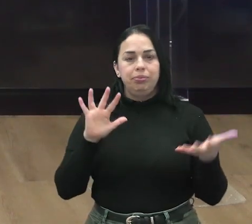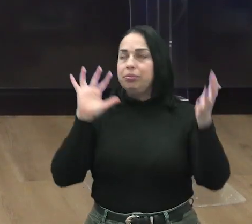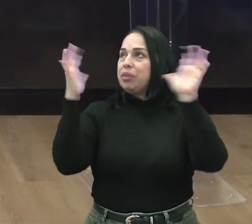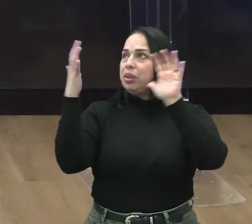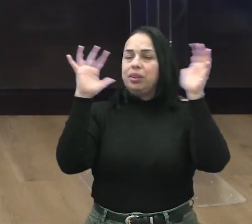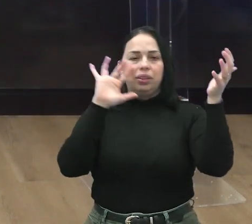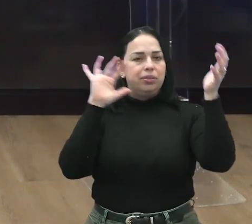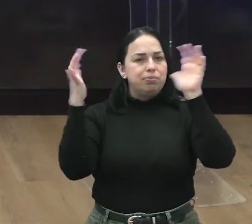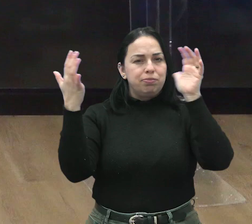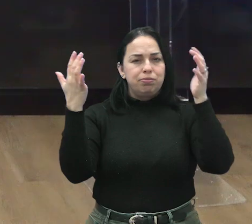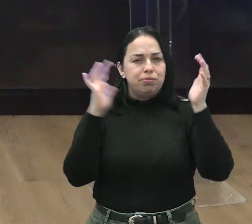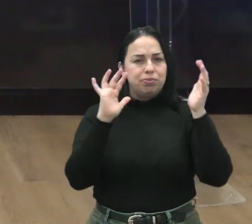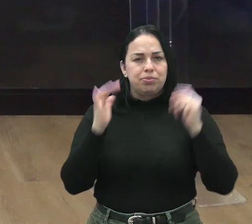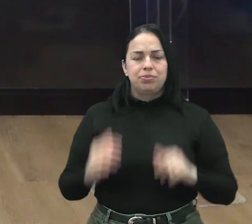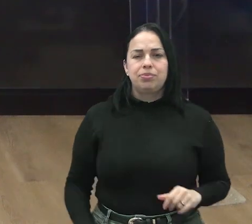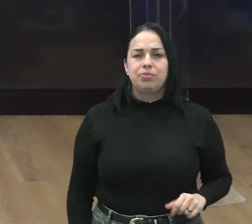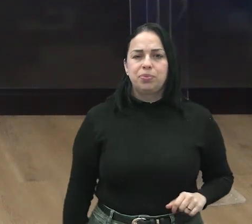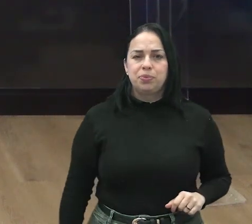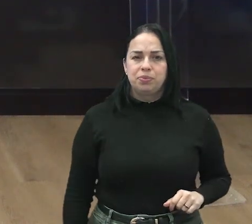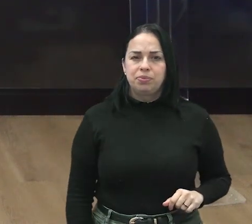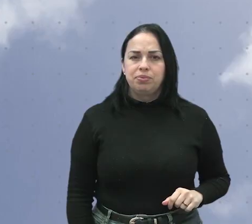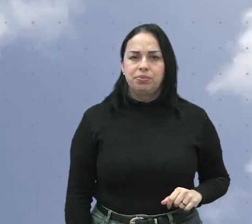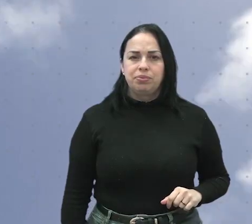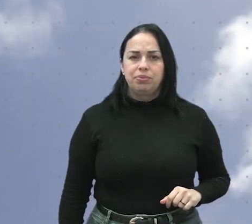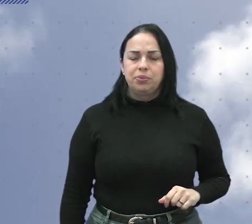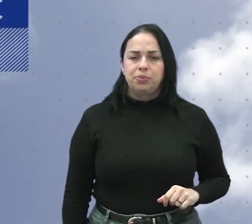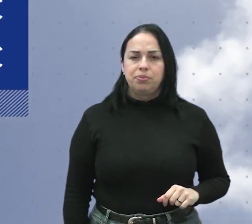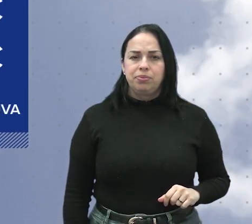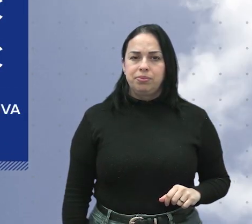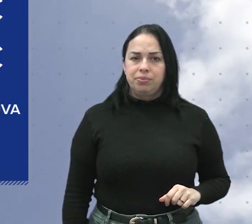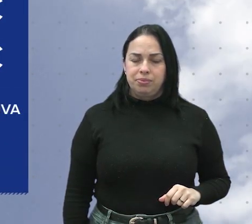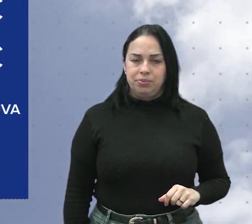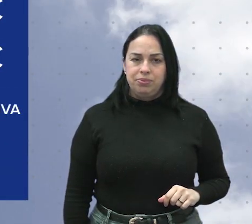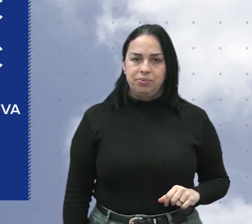como ficam as temperaturas na previsão do tempo.